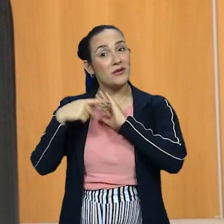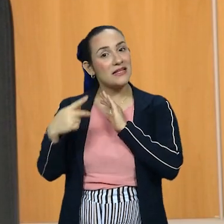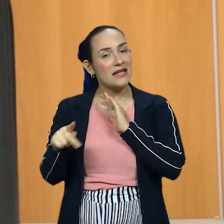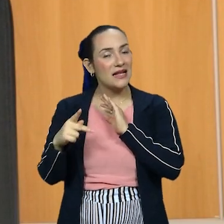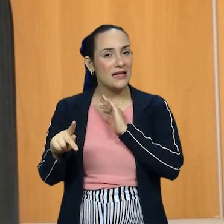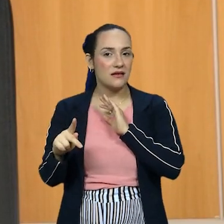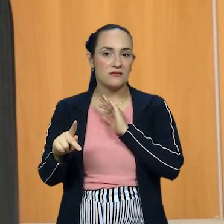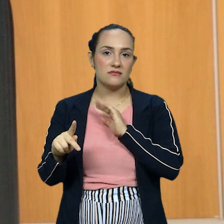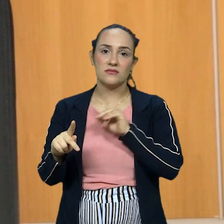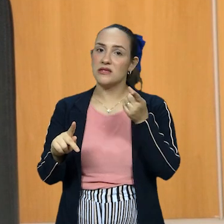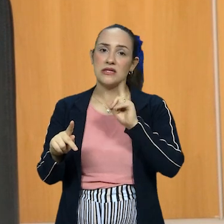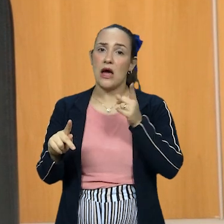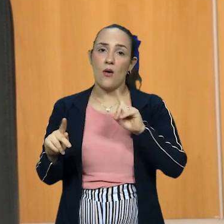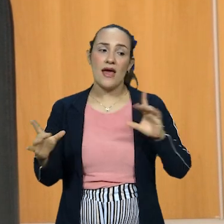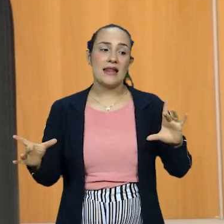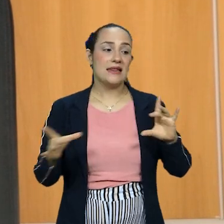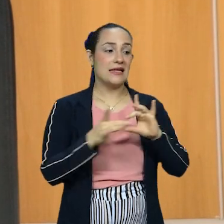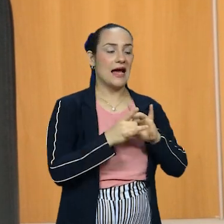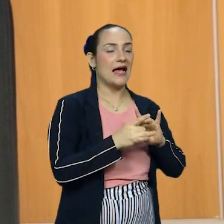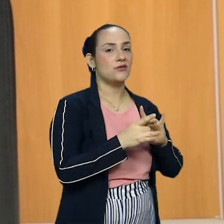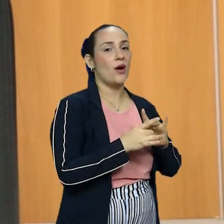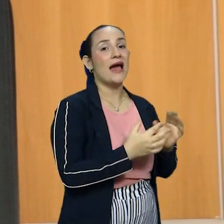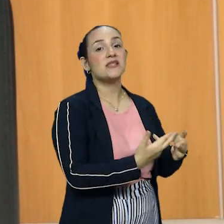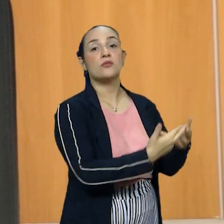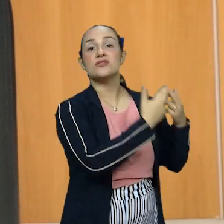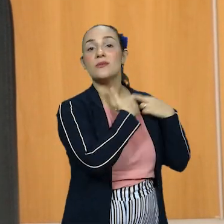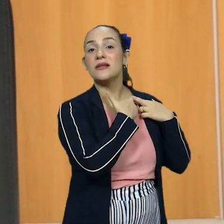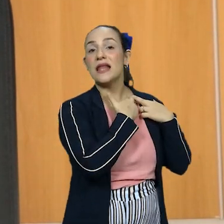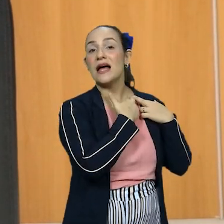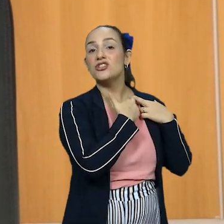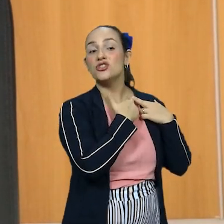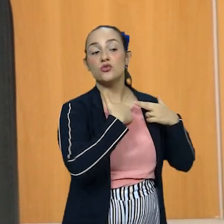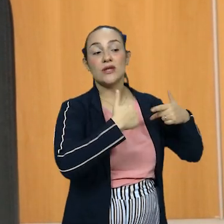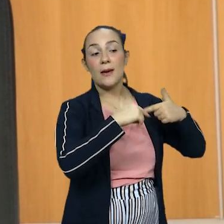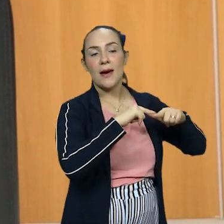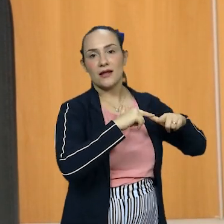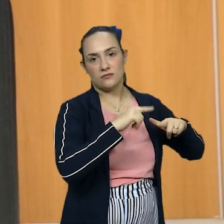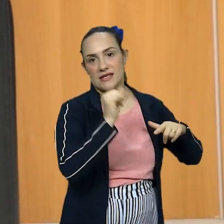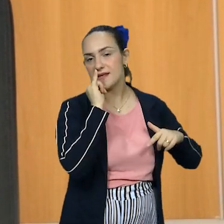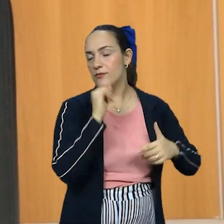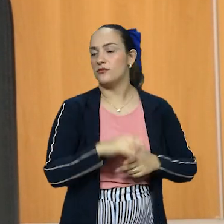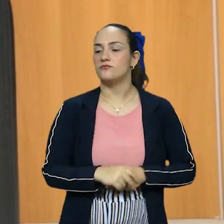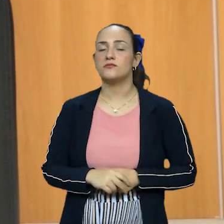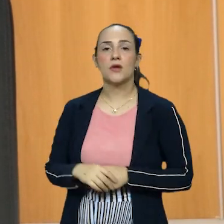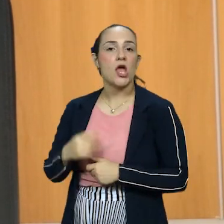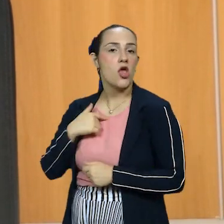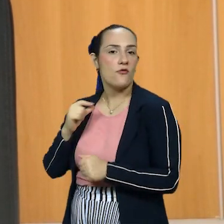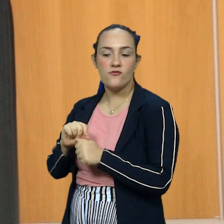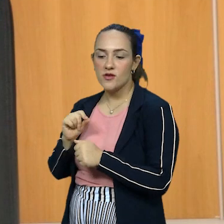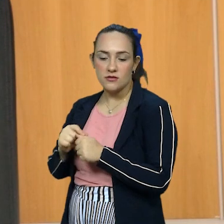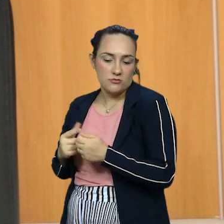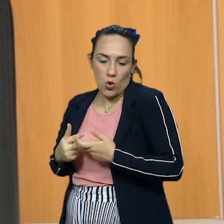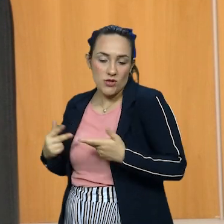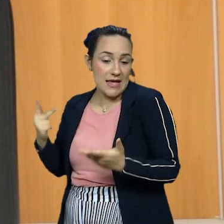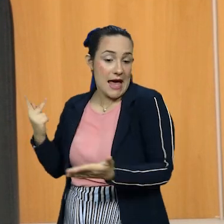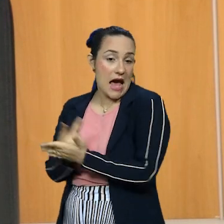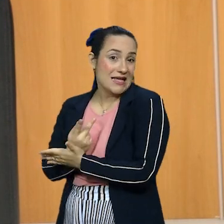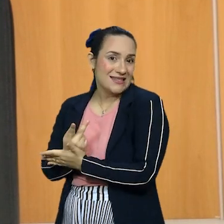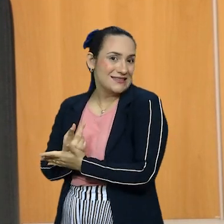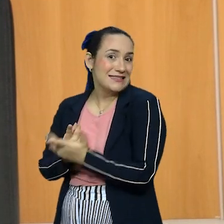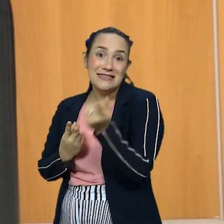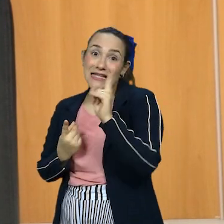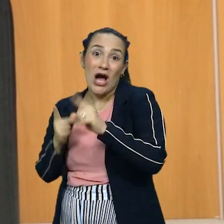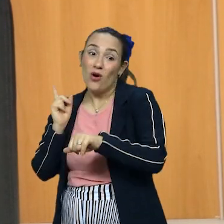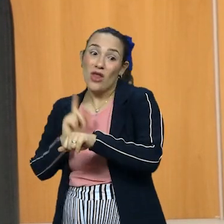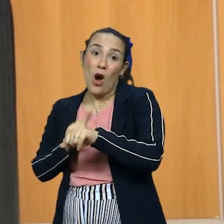quando o delito que ele cometeu não está relacionado com a função dele, né? Ele cometeu um delito, mas